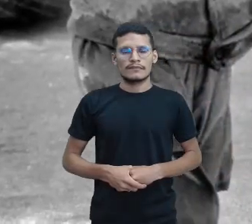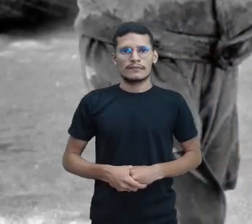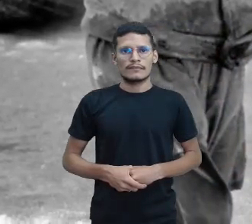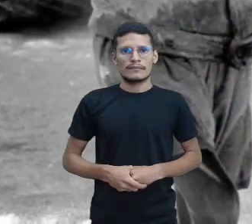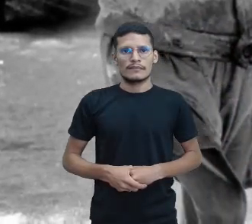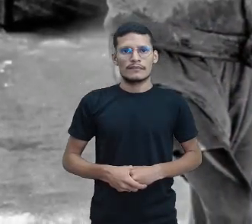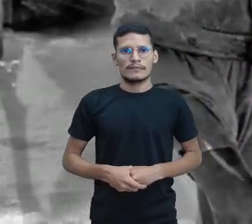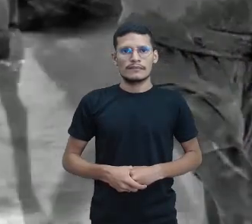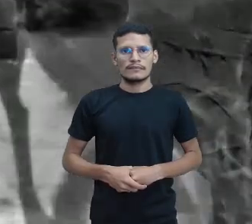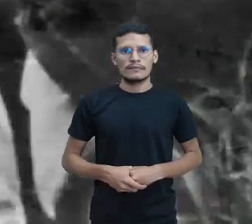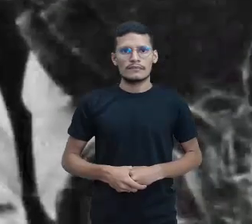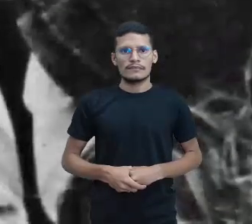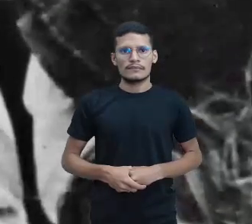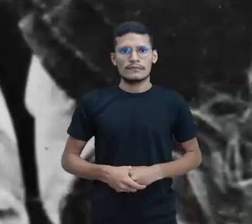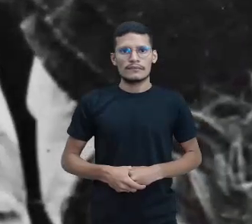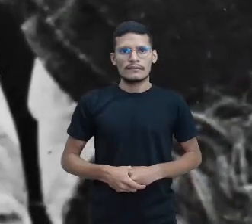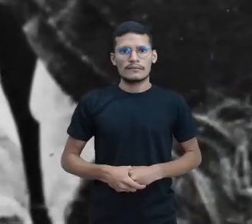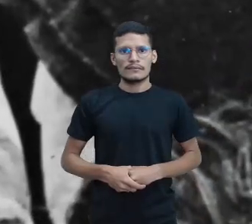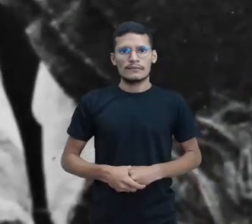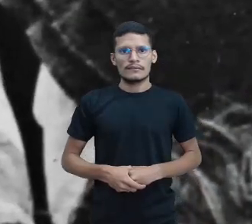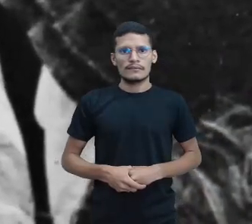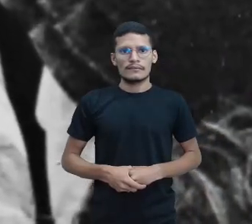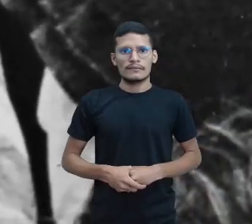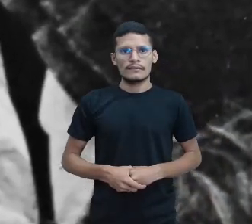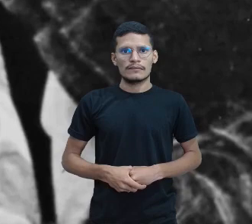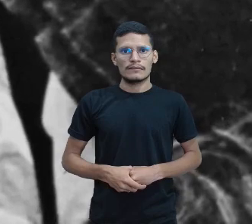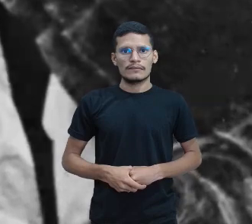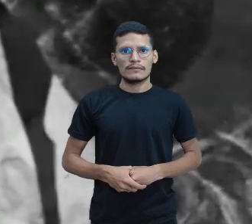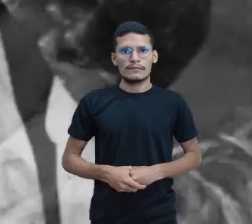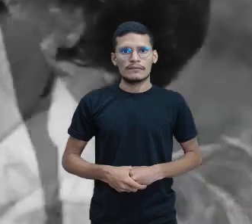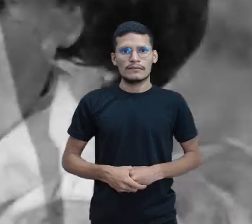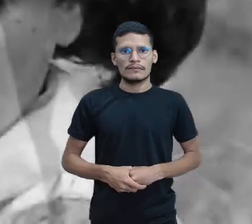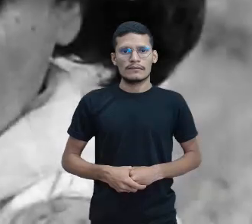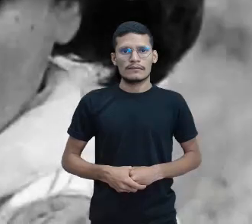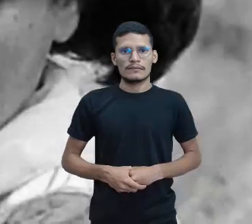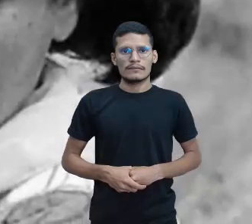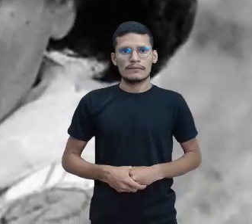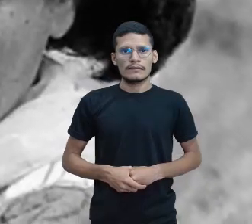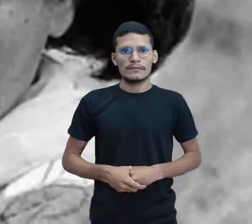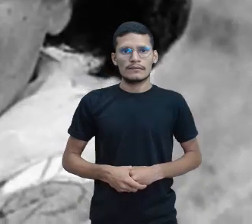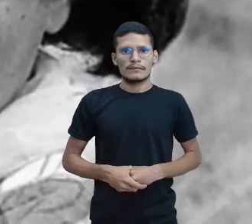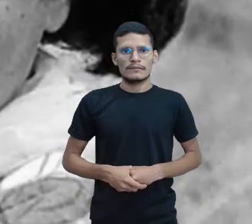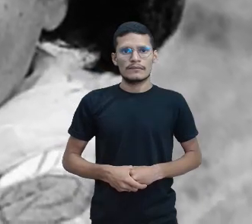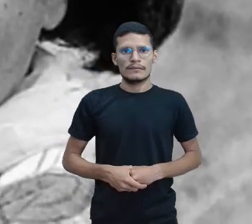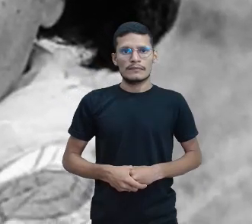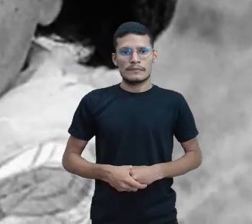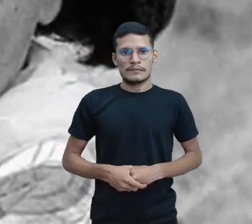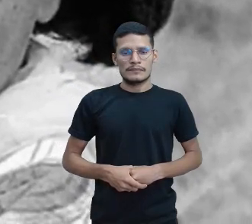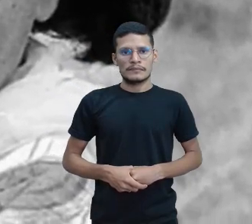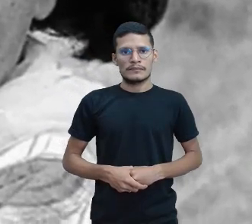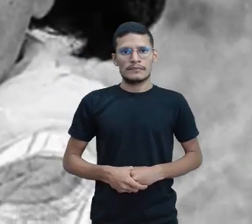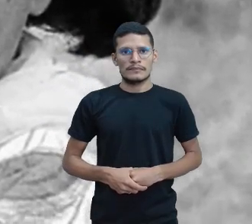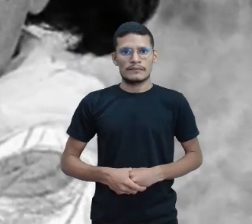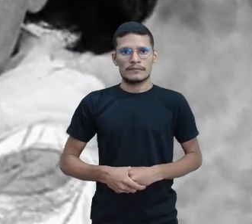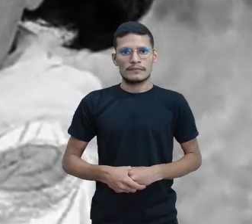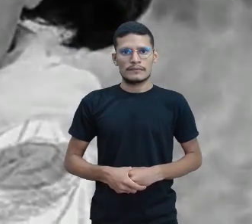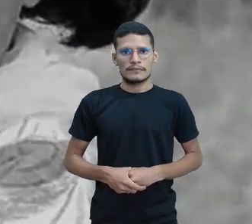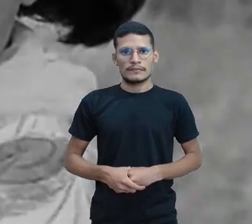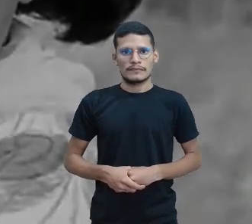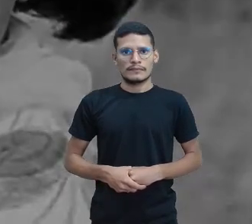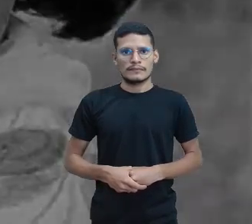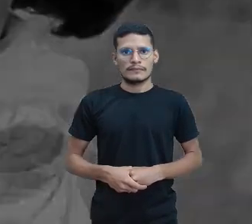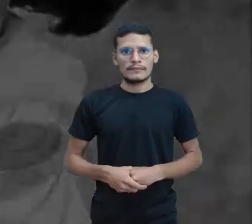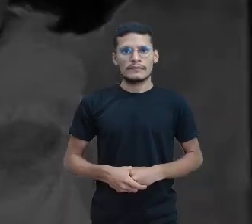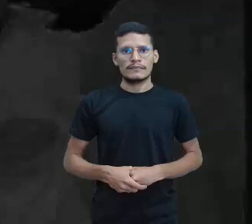foram arrancados de suas terras e se tornaram refugiados. O sofrimento dos refugiados da Palestina continua sem solução